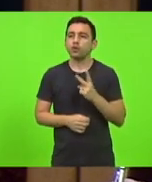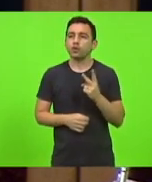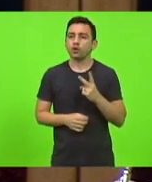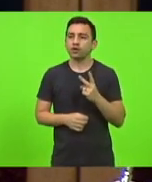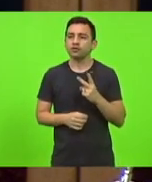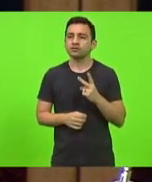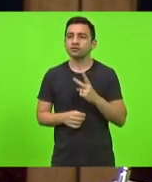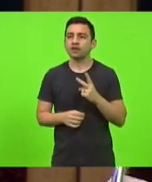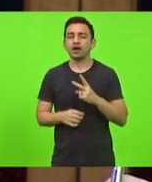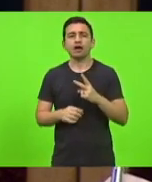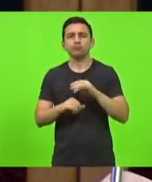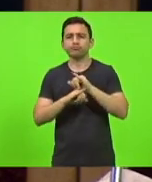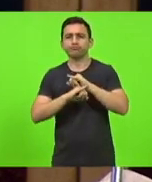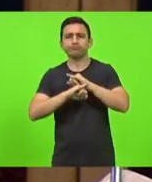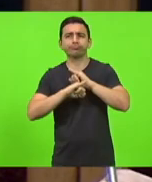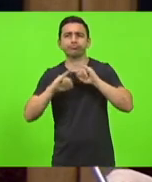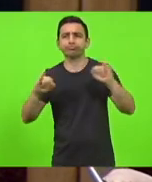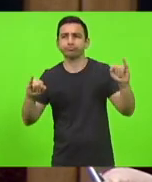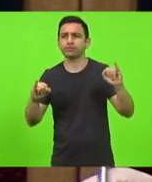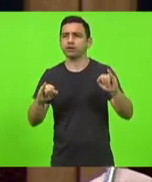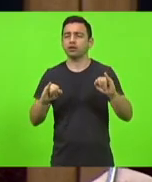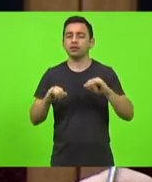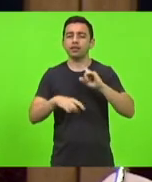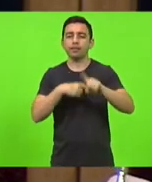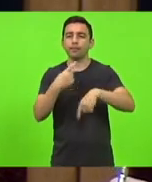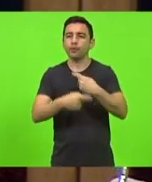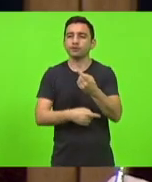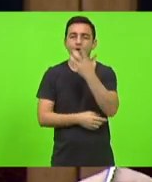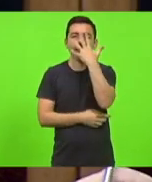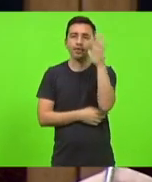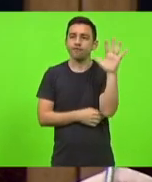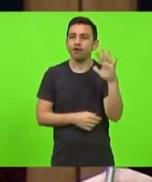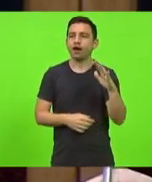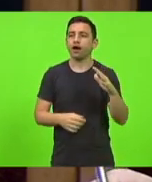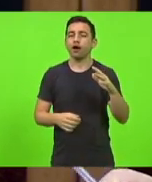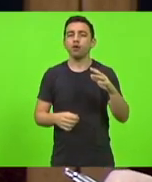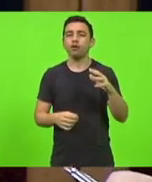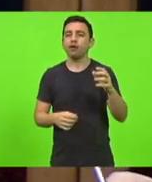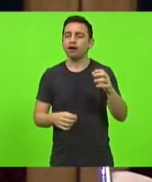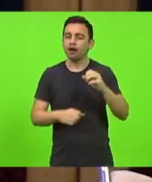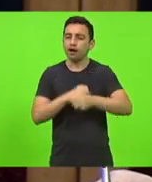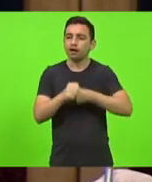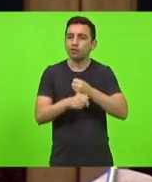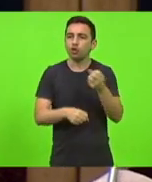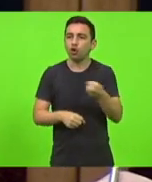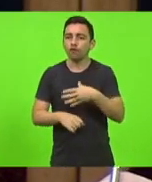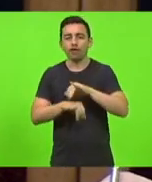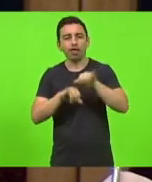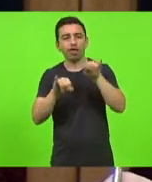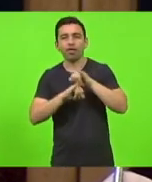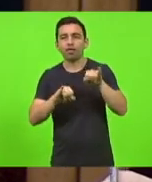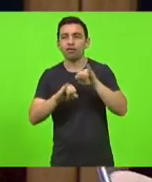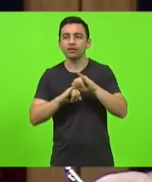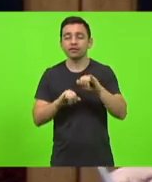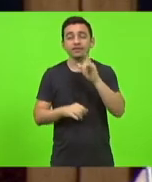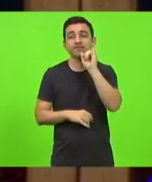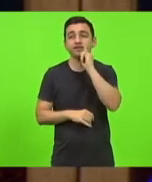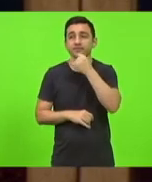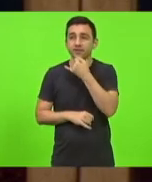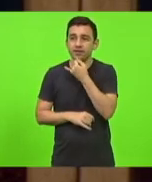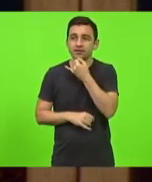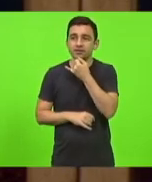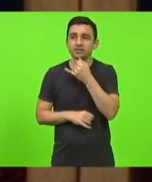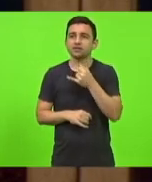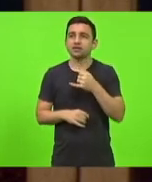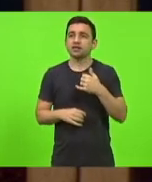aí no dia 3 só se fala em Carnaval, em Ano Novo, né? Em Réveillon e assim por diante. Infelizmente, nesses